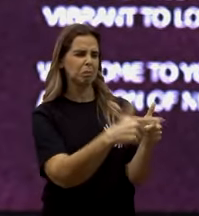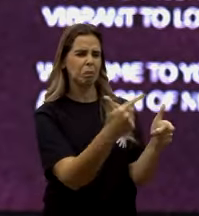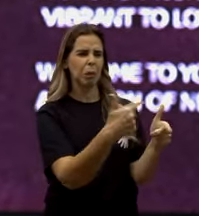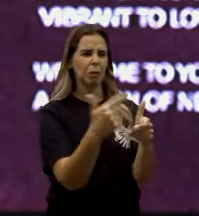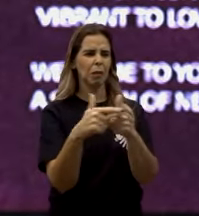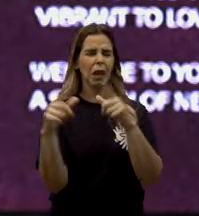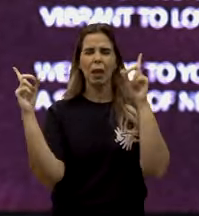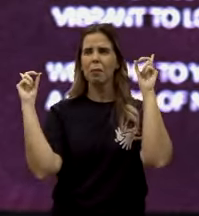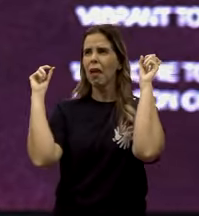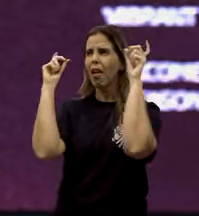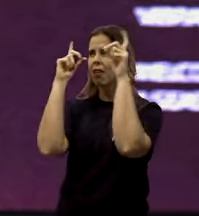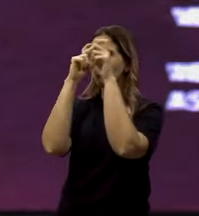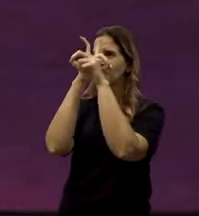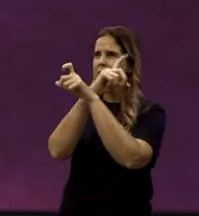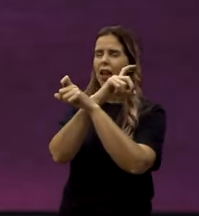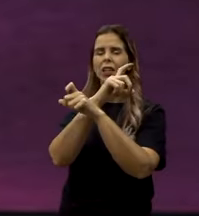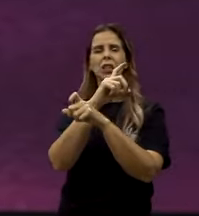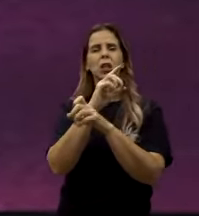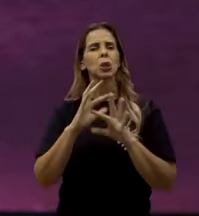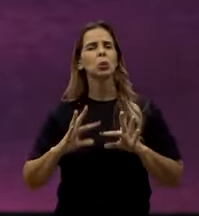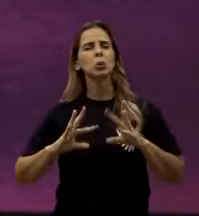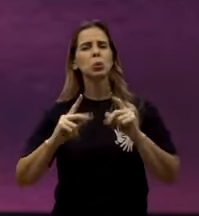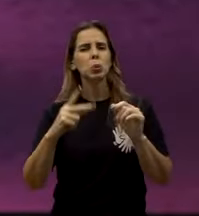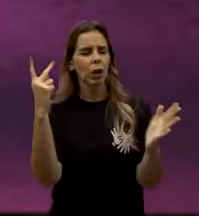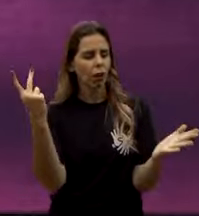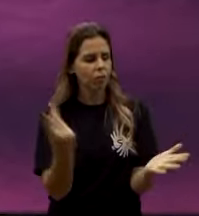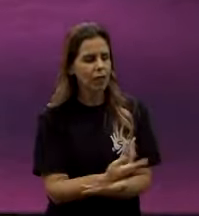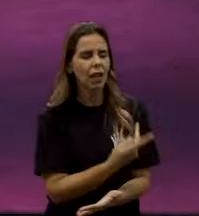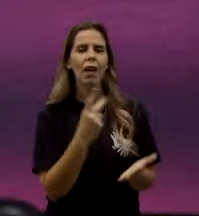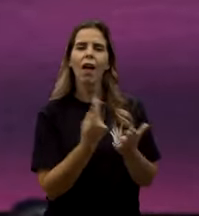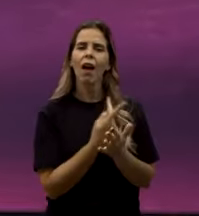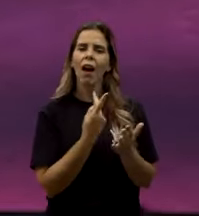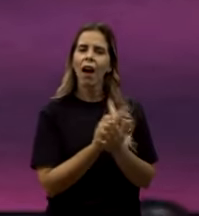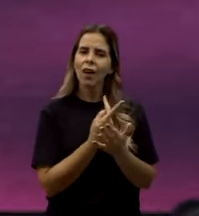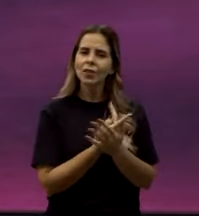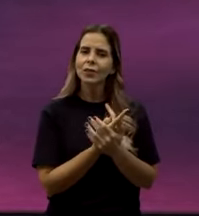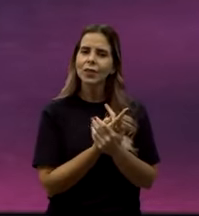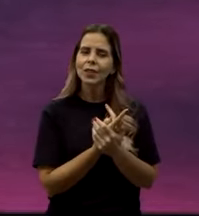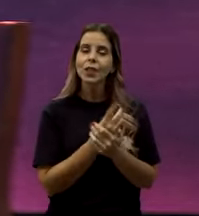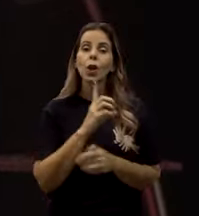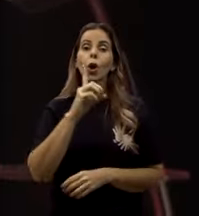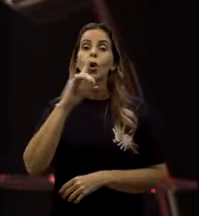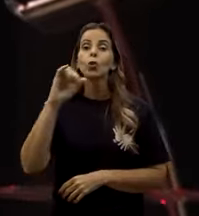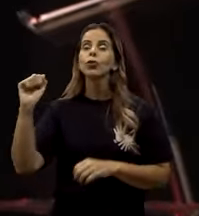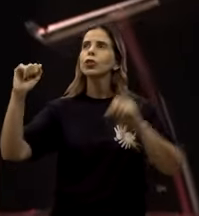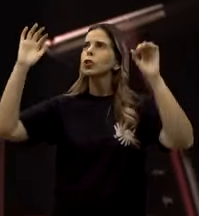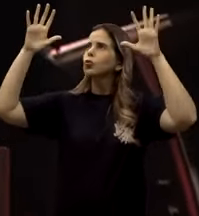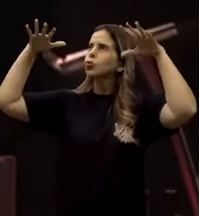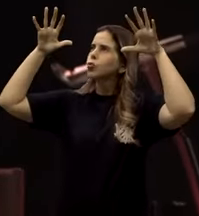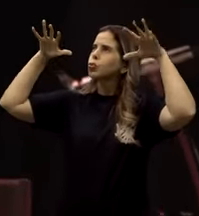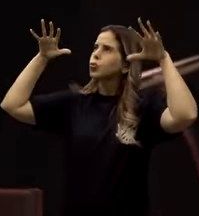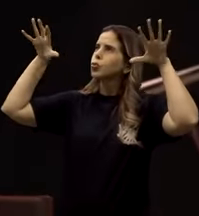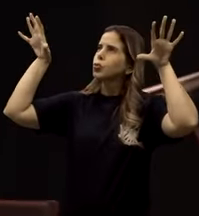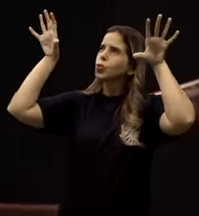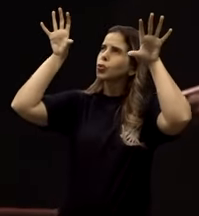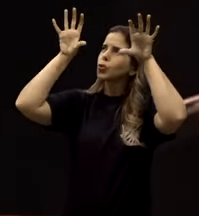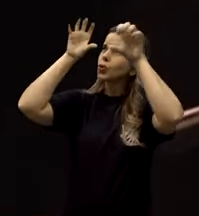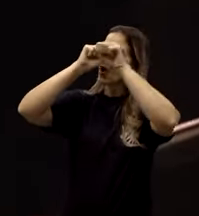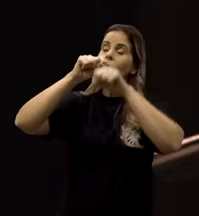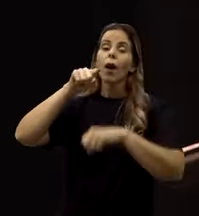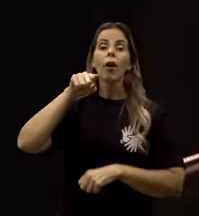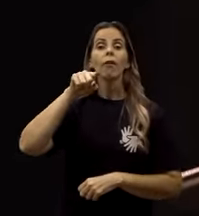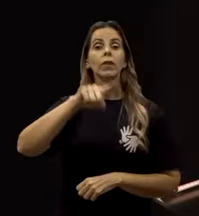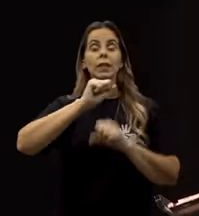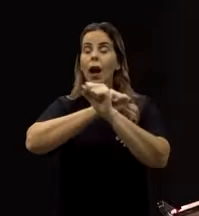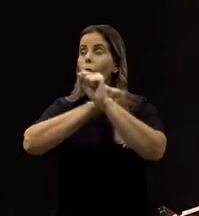você hora da manhã levantando tomando banho se arrumando indo pro trabalho